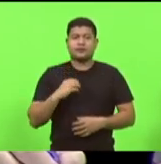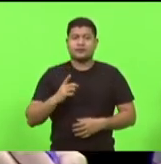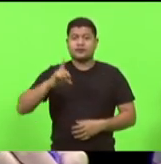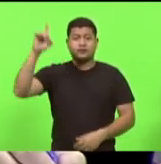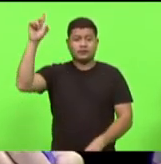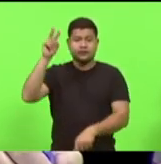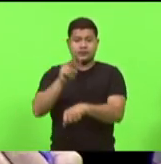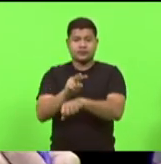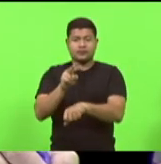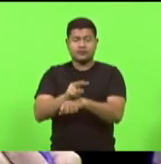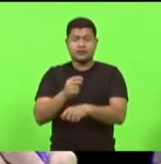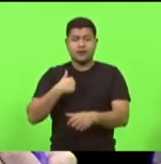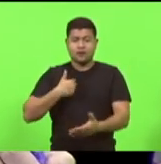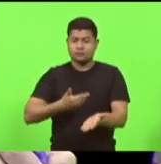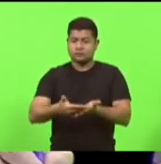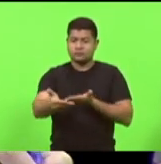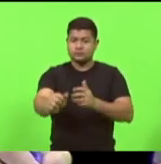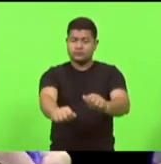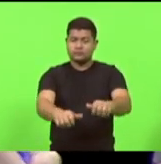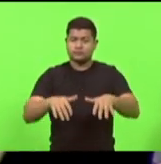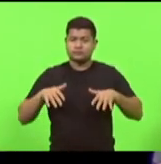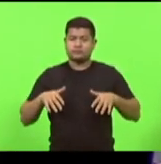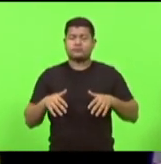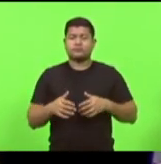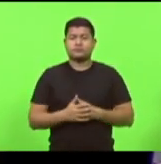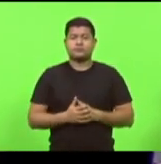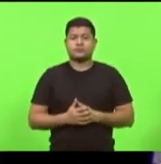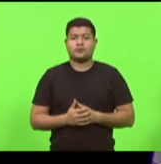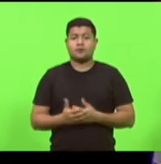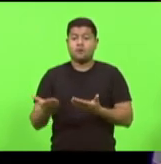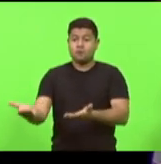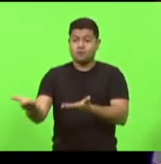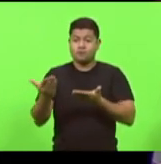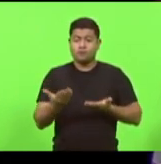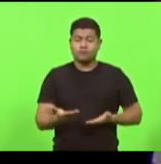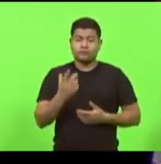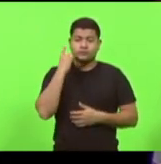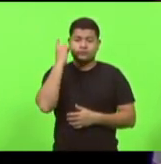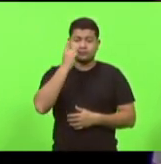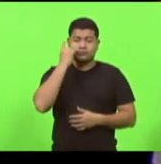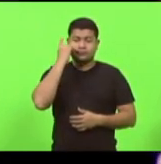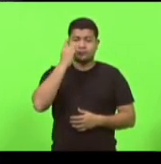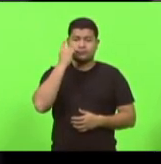proteção de Deus, declaro a presente sessão aberta. Eu convido o nosso deputado